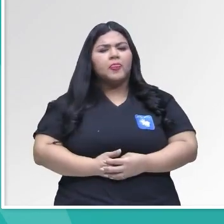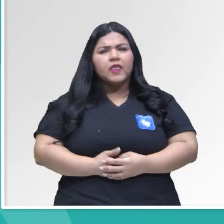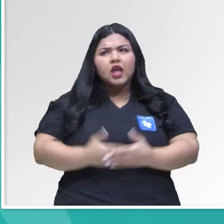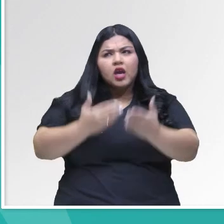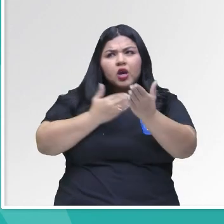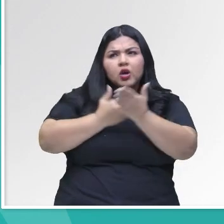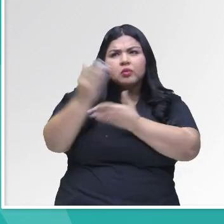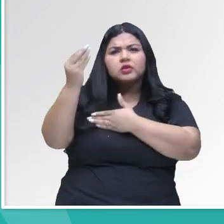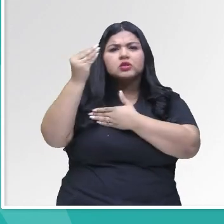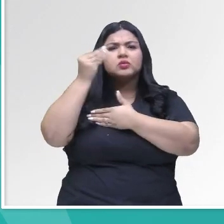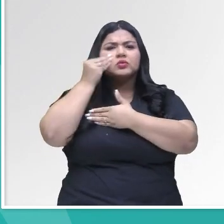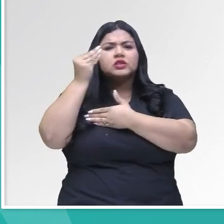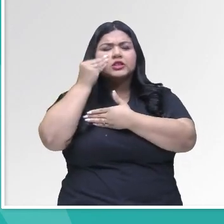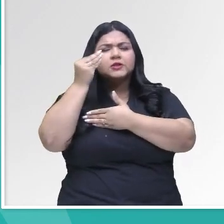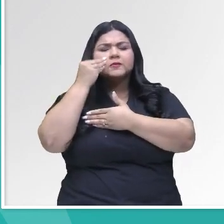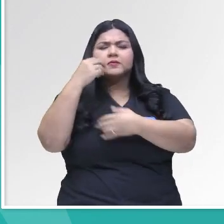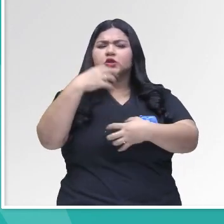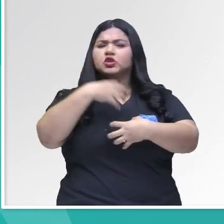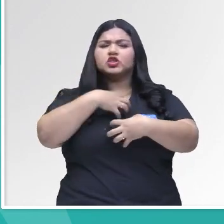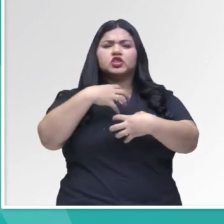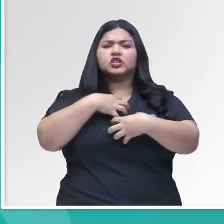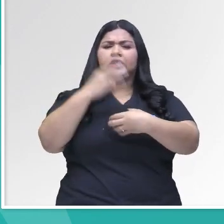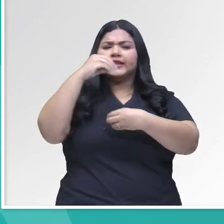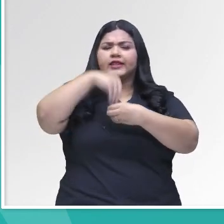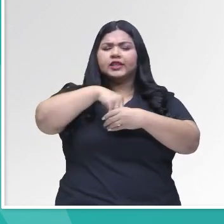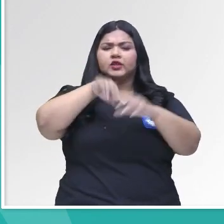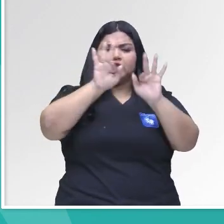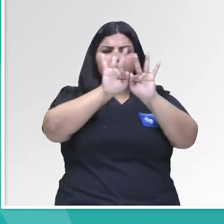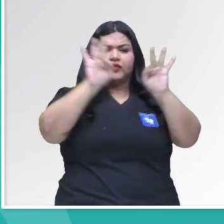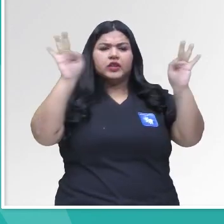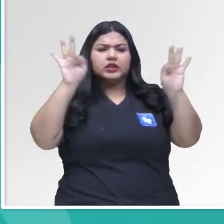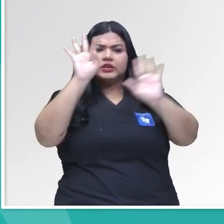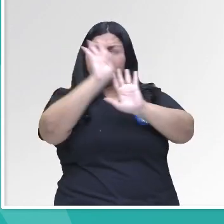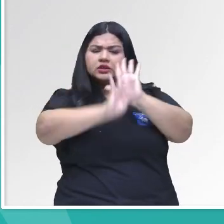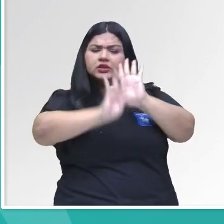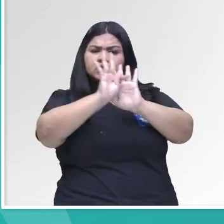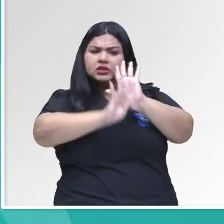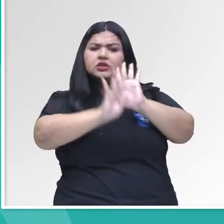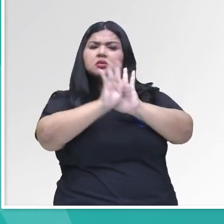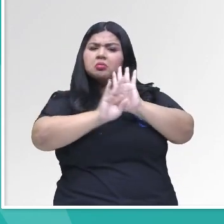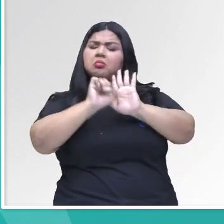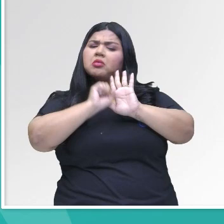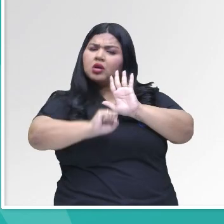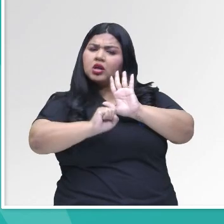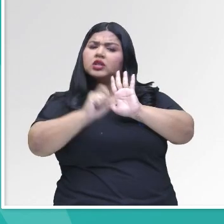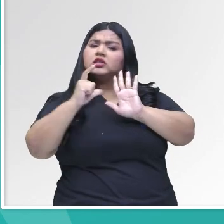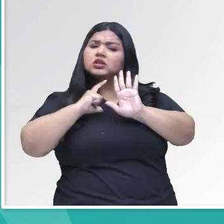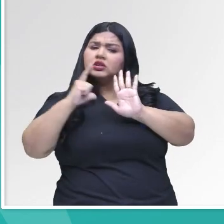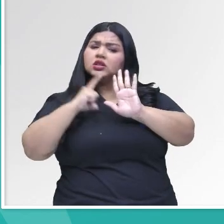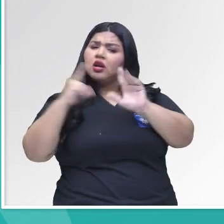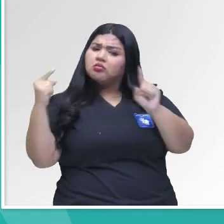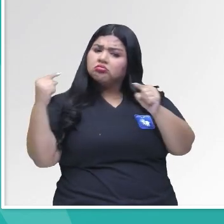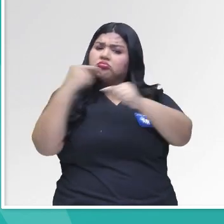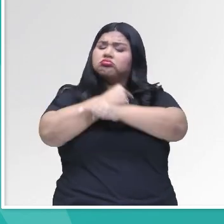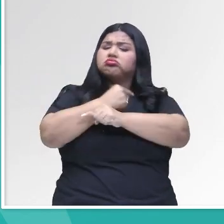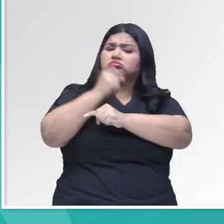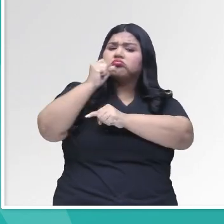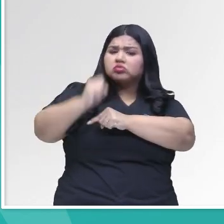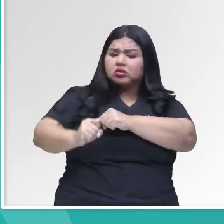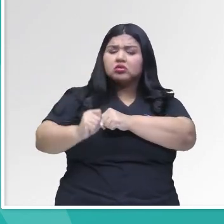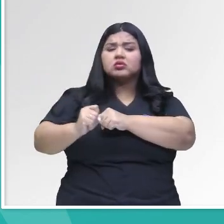a observar os sentidos dentro da frase, dentro do texto. Olha, eu posso ter uma ideia contrária dentro de um